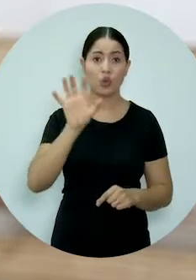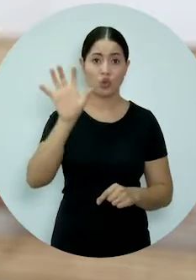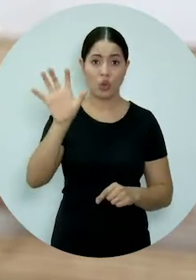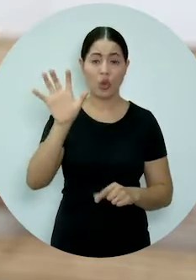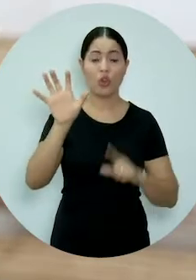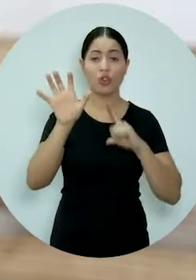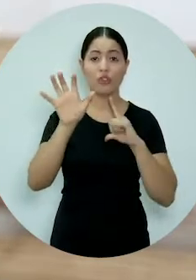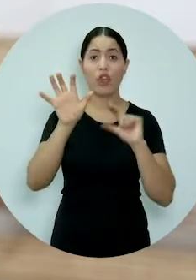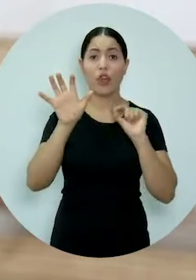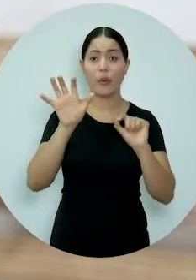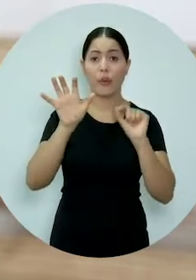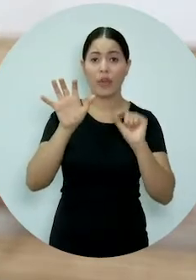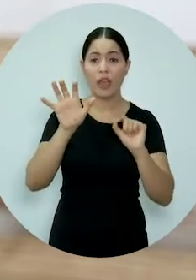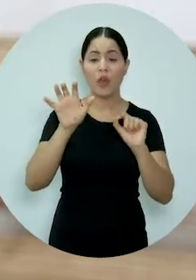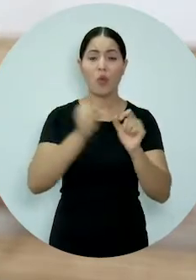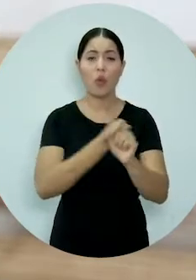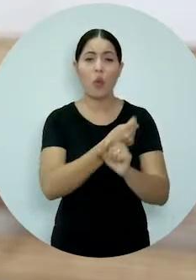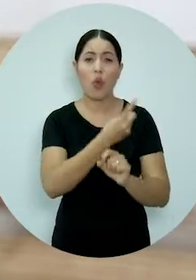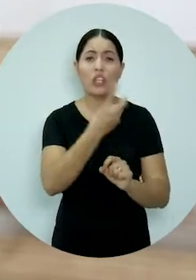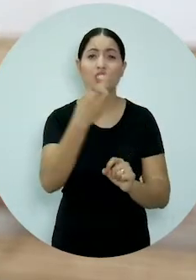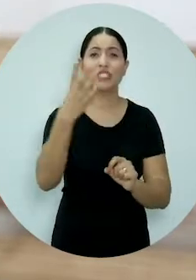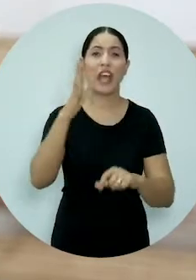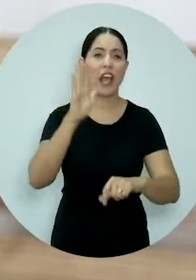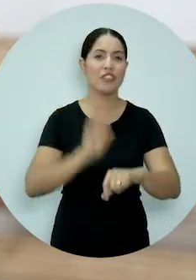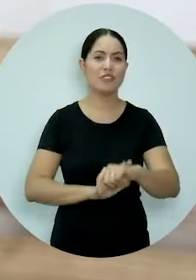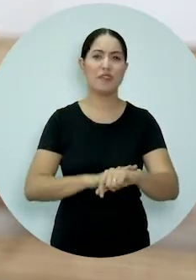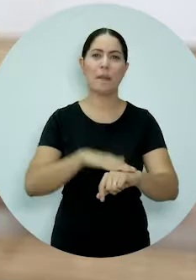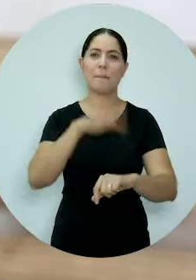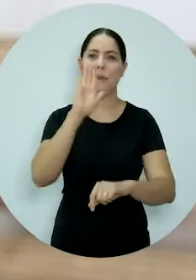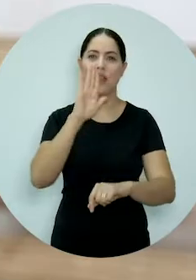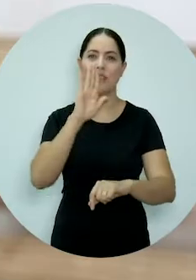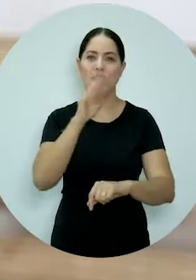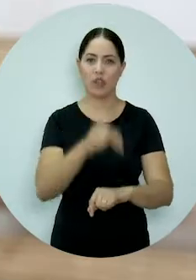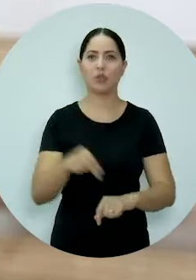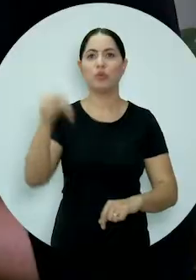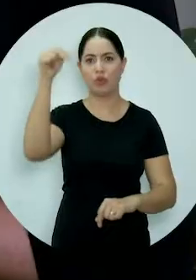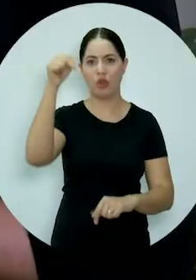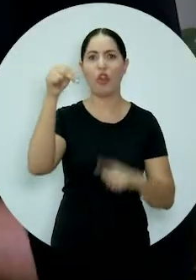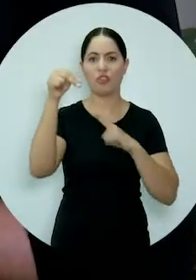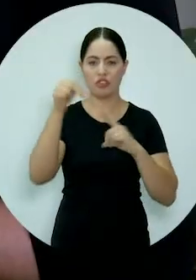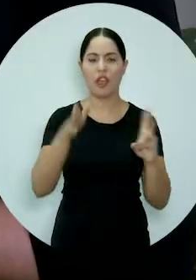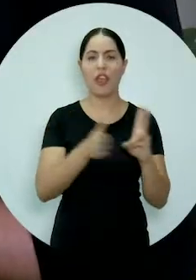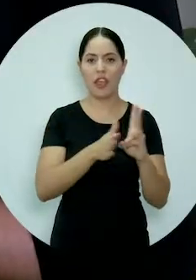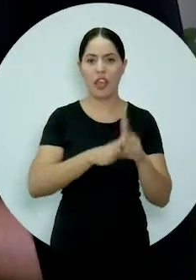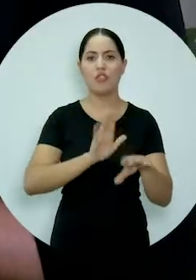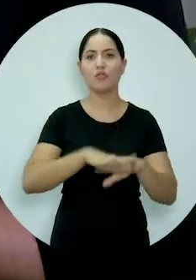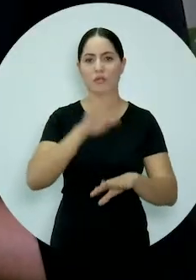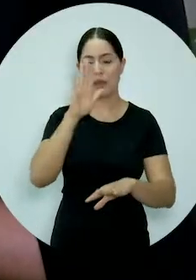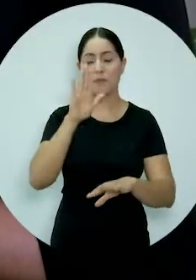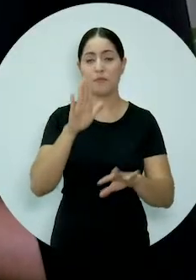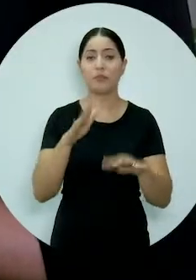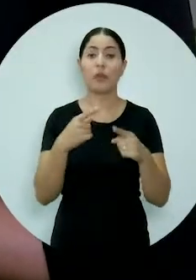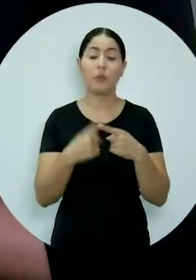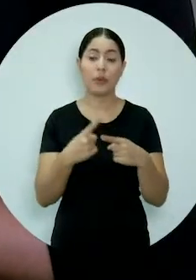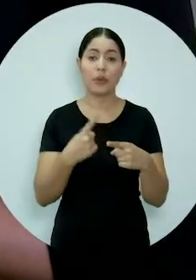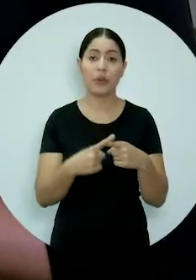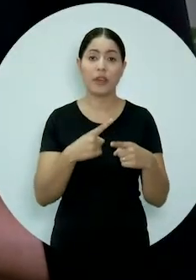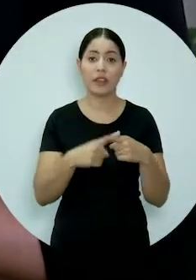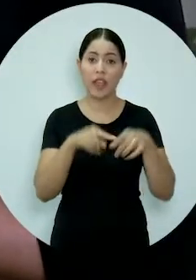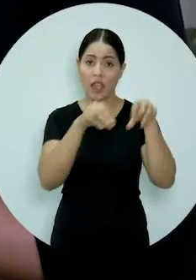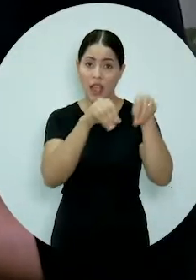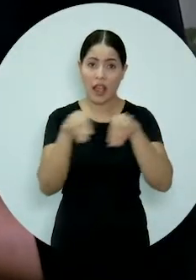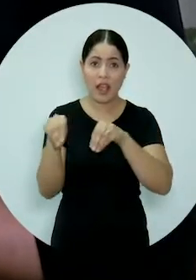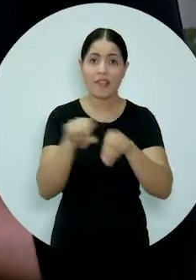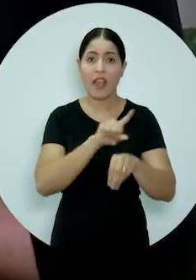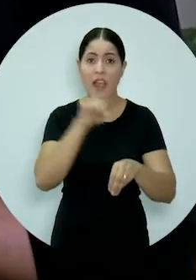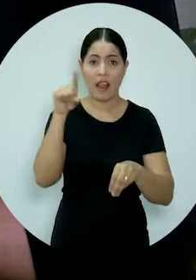norte uma densidade maior da população indígena ainda presente, com seus territórios, tanto que